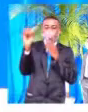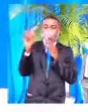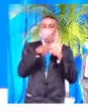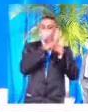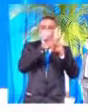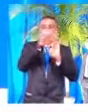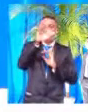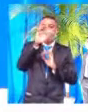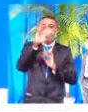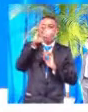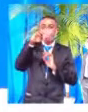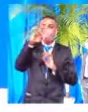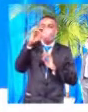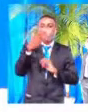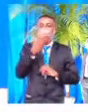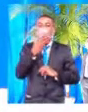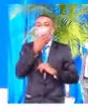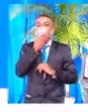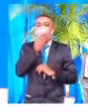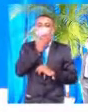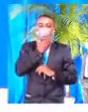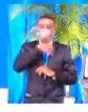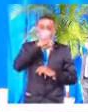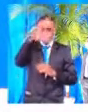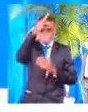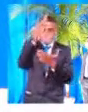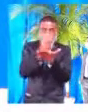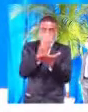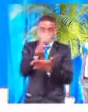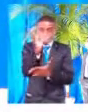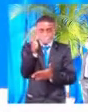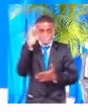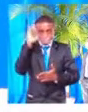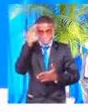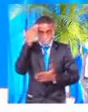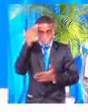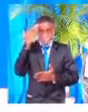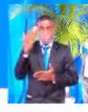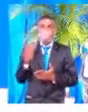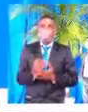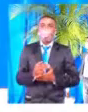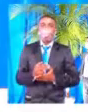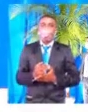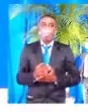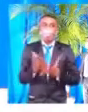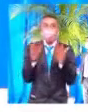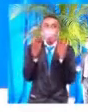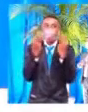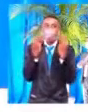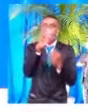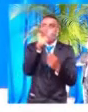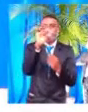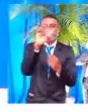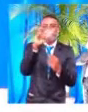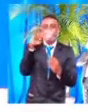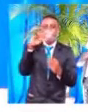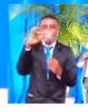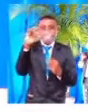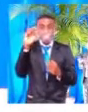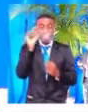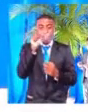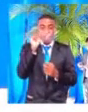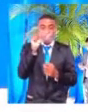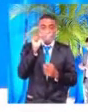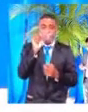Santos, um homem de fé que eu já soube aqui por grandes referências